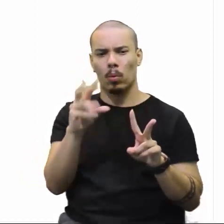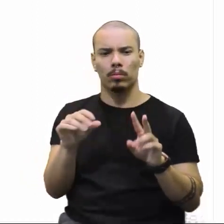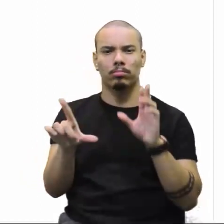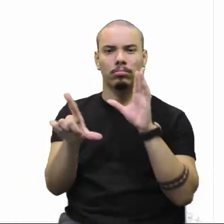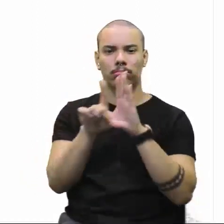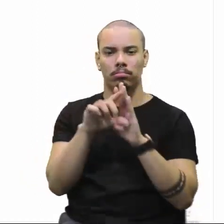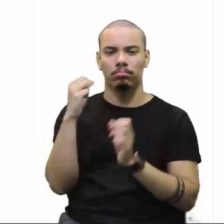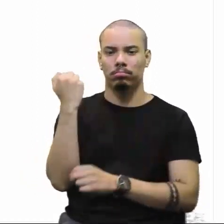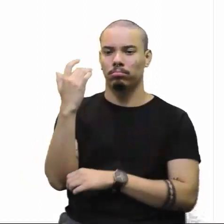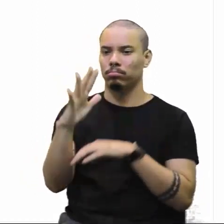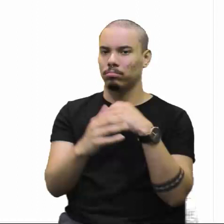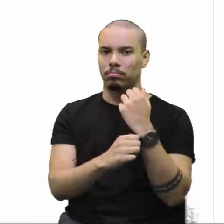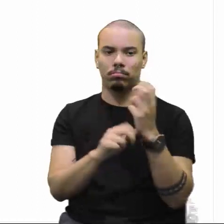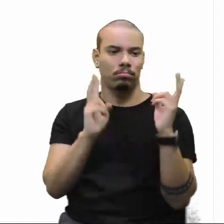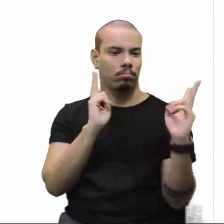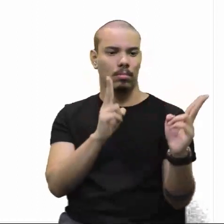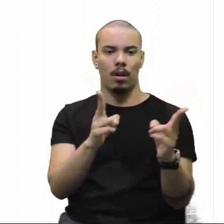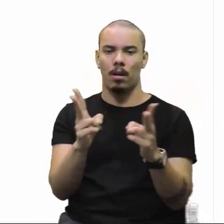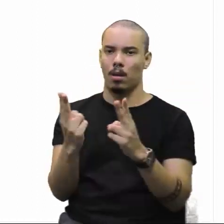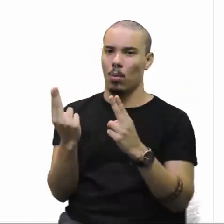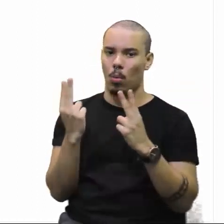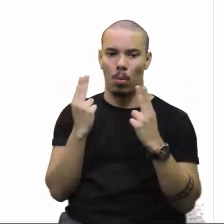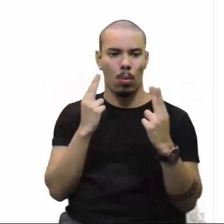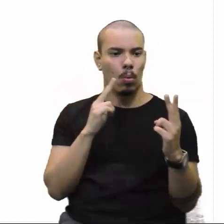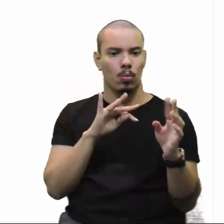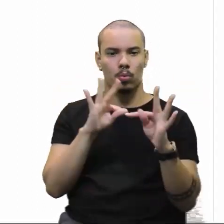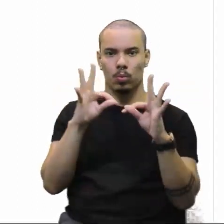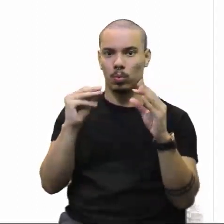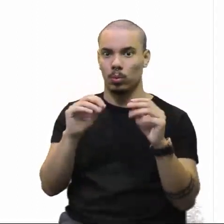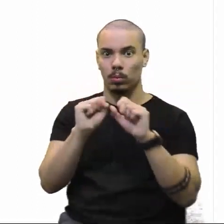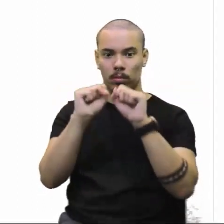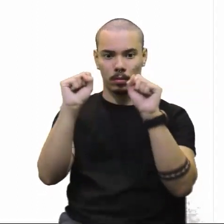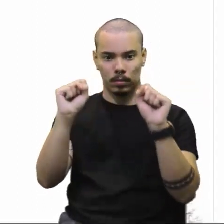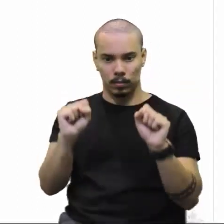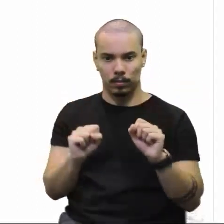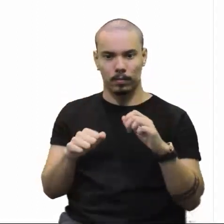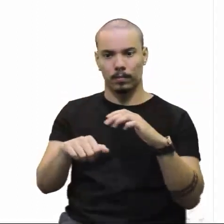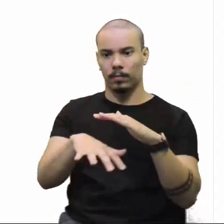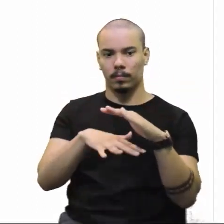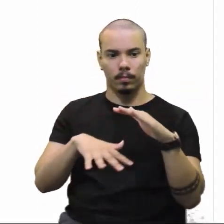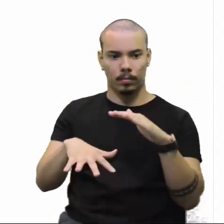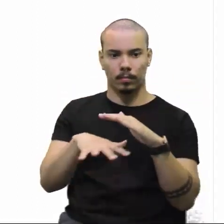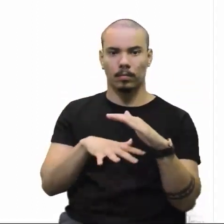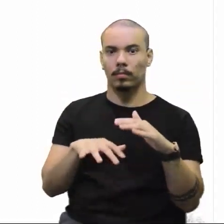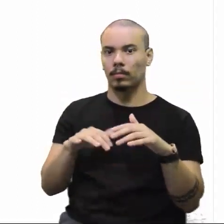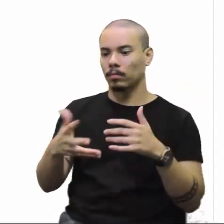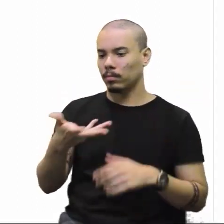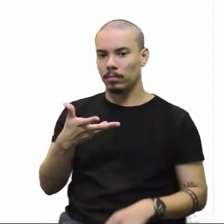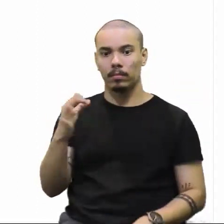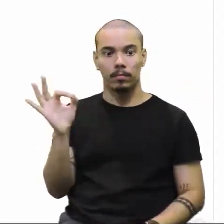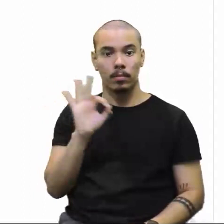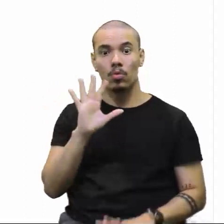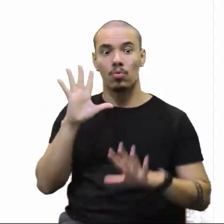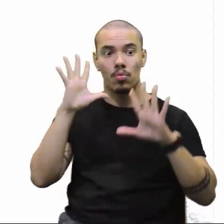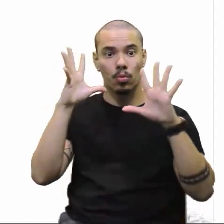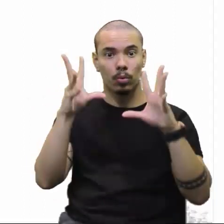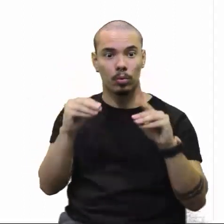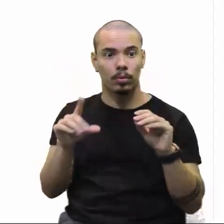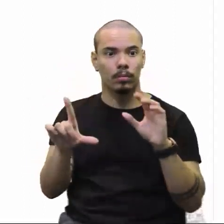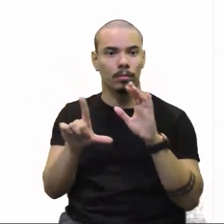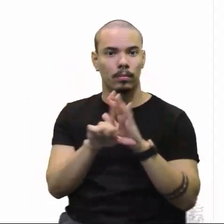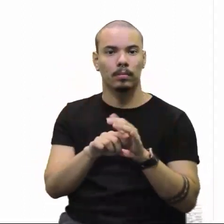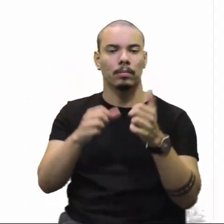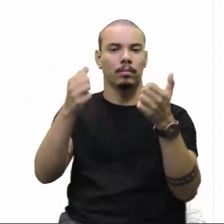natureza são as mesmas em todos os sistemas de referência iniciais. Todas as leis da natureza, olha bem, aqui está falando de